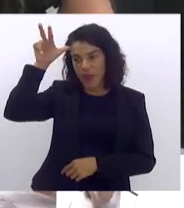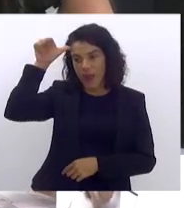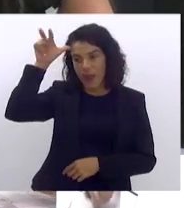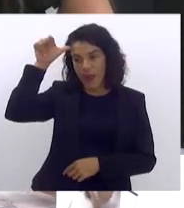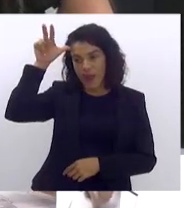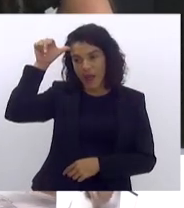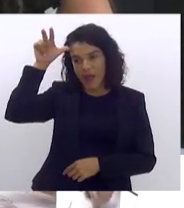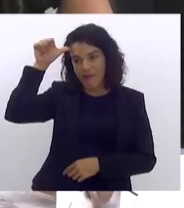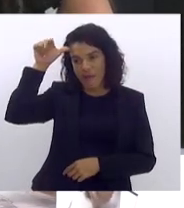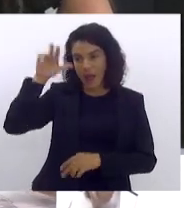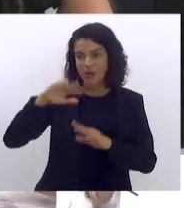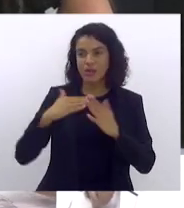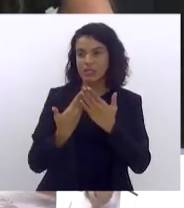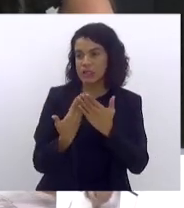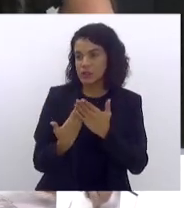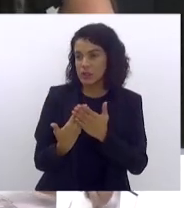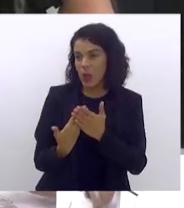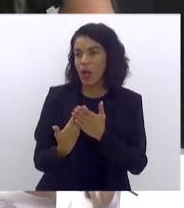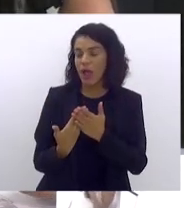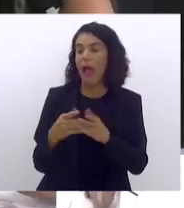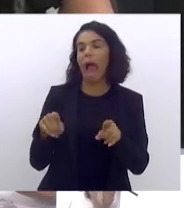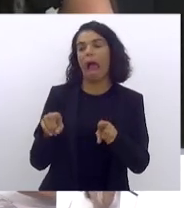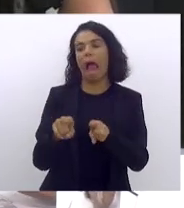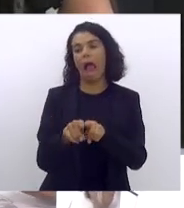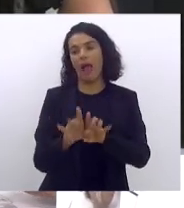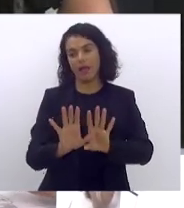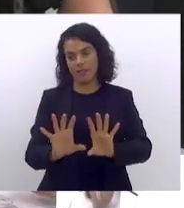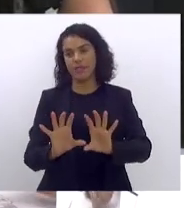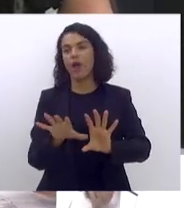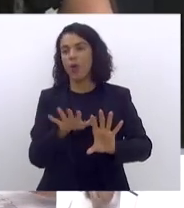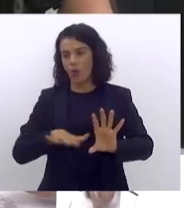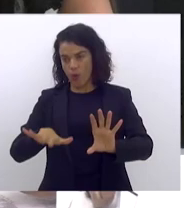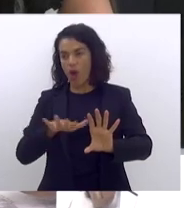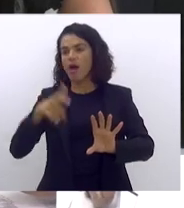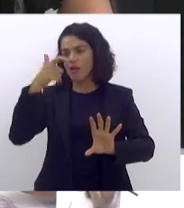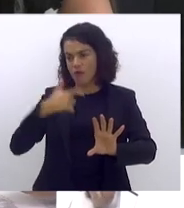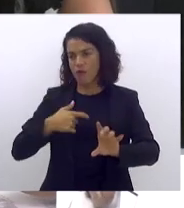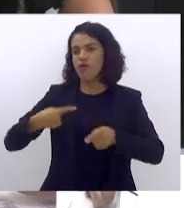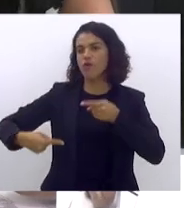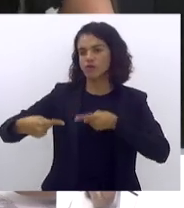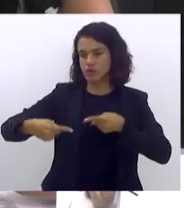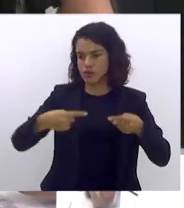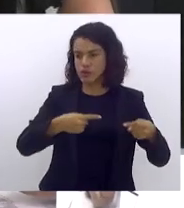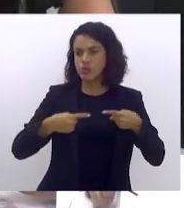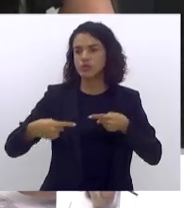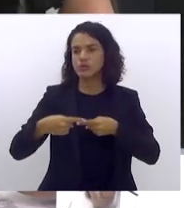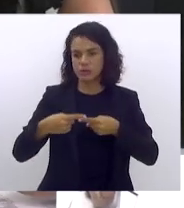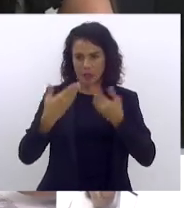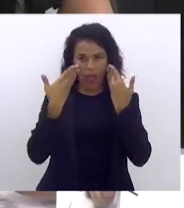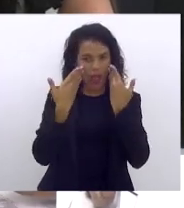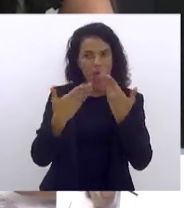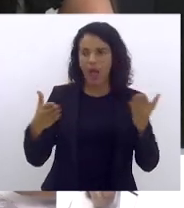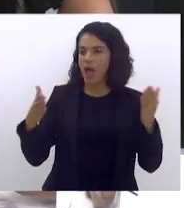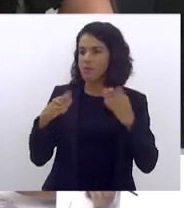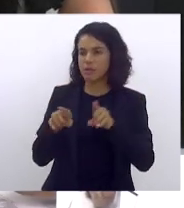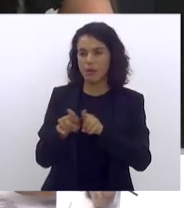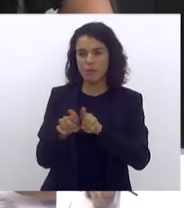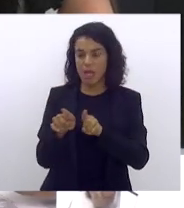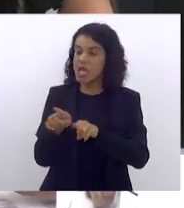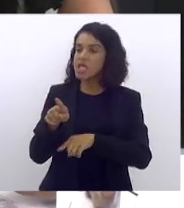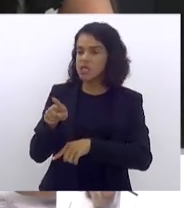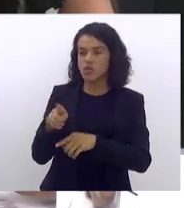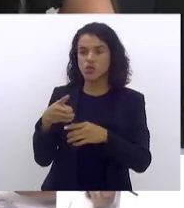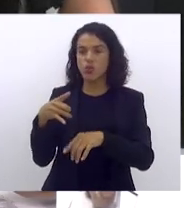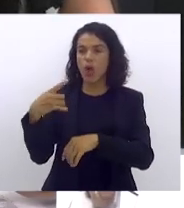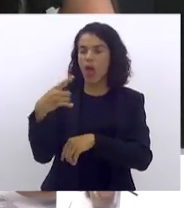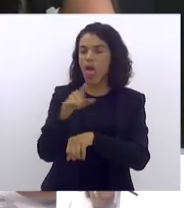foi proposta exatamente por essa questão. Aí sim é um campo que eu vou discutir abertamente, quer dizer, isto é erotização,